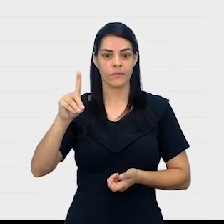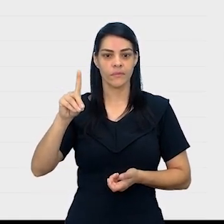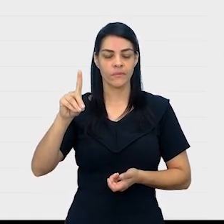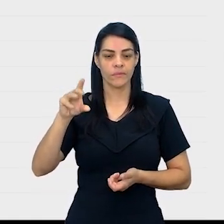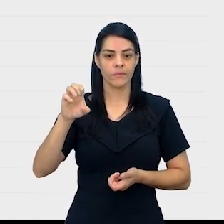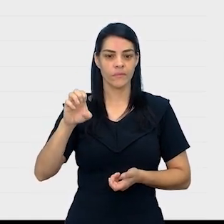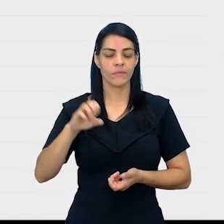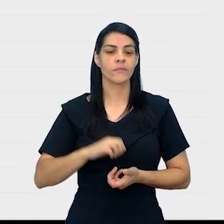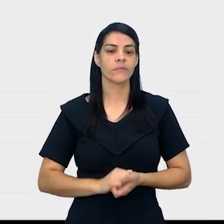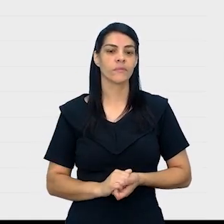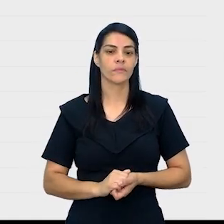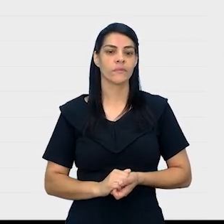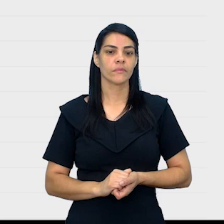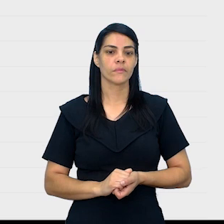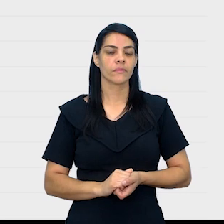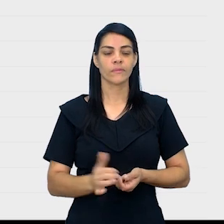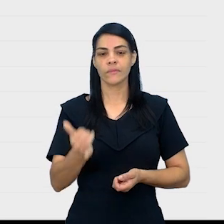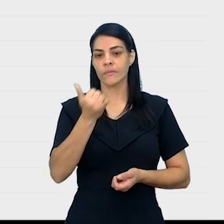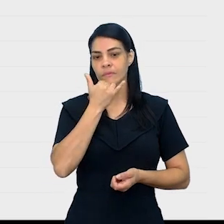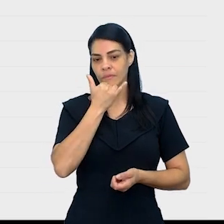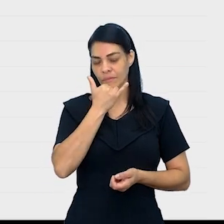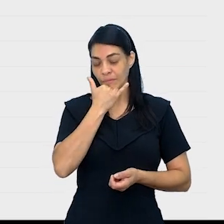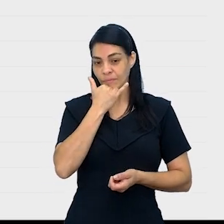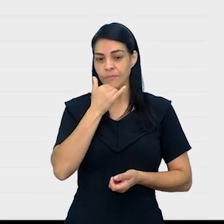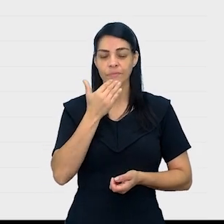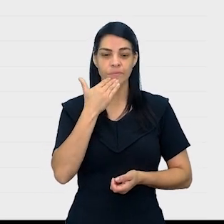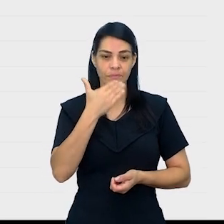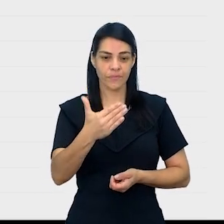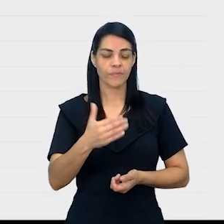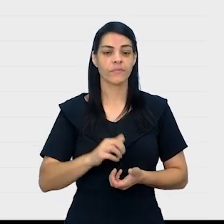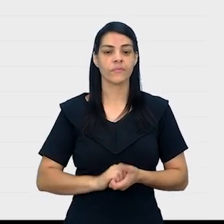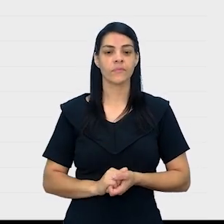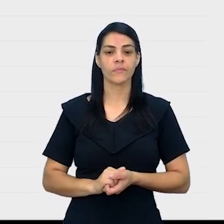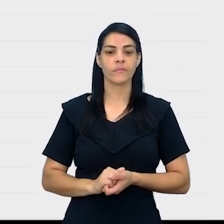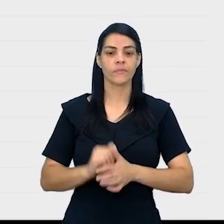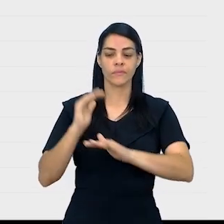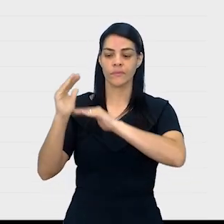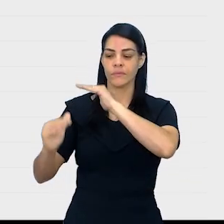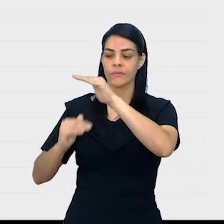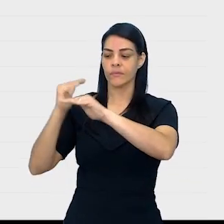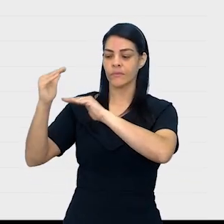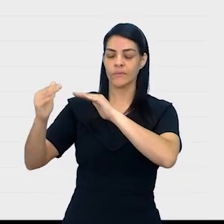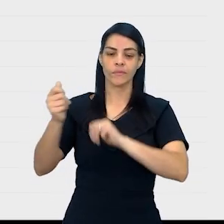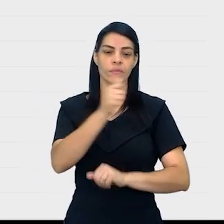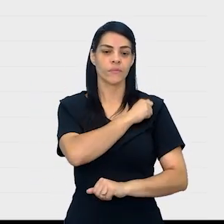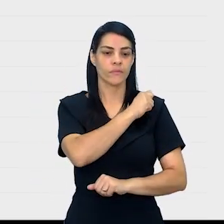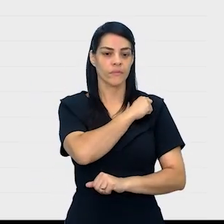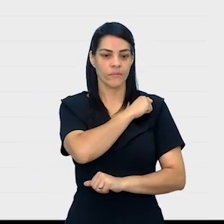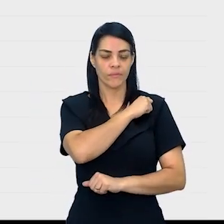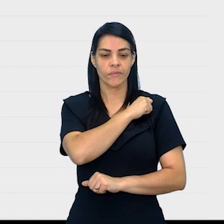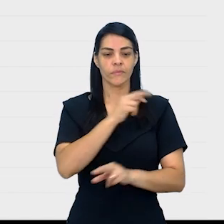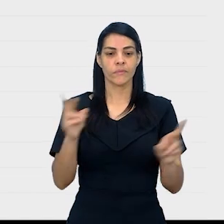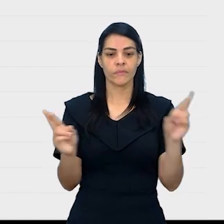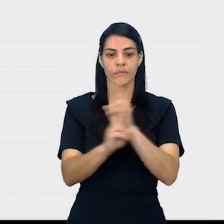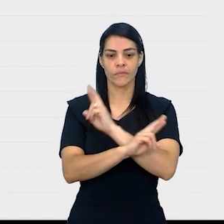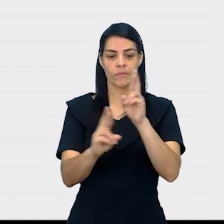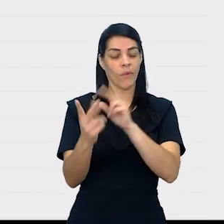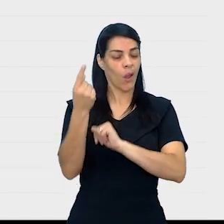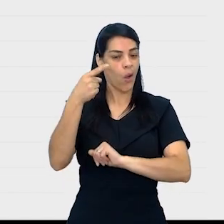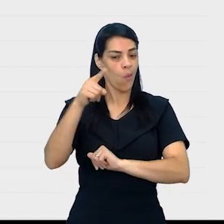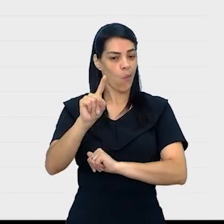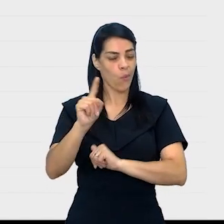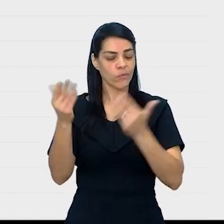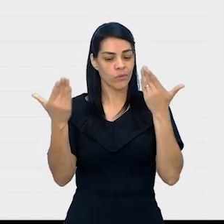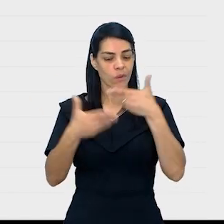me perdoe que tá pedindo que a média da evolução de evolução do aluno em relação a última prova Qual é